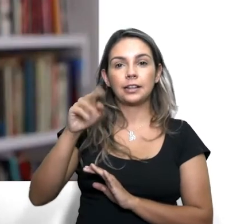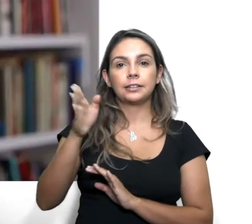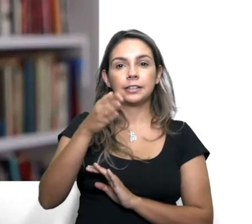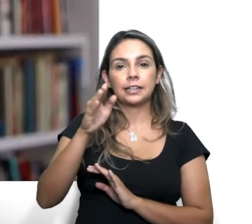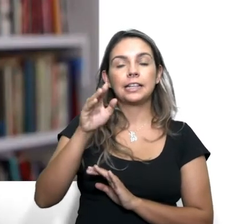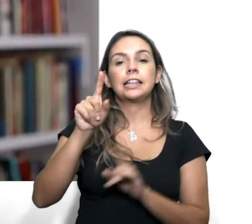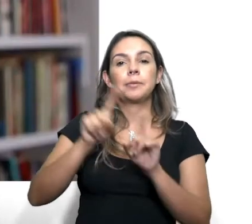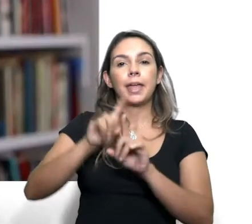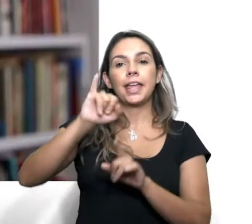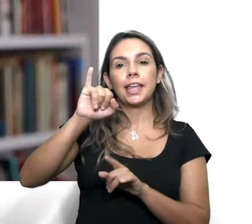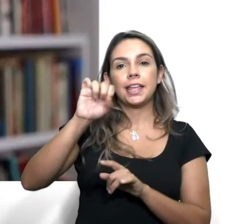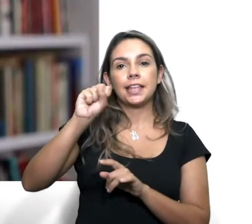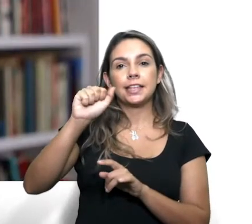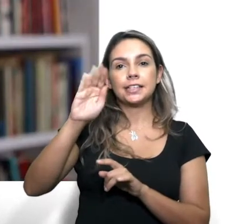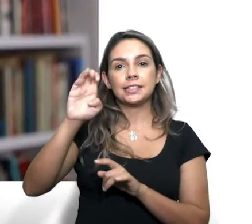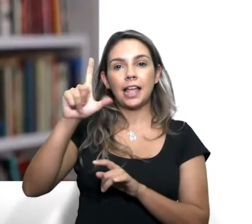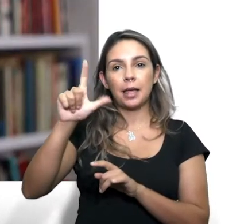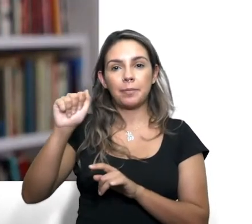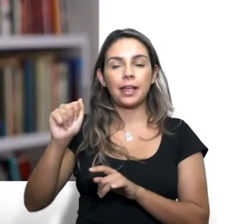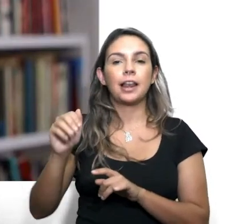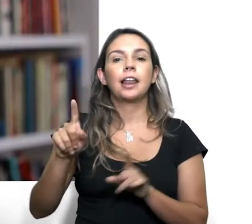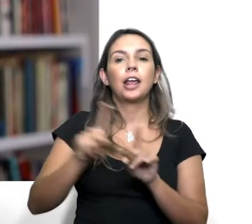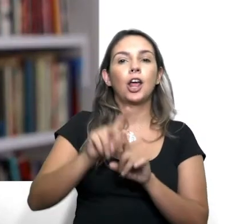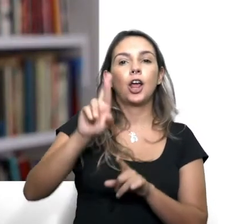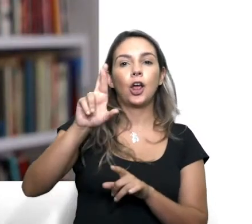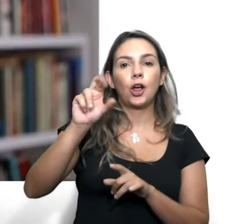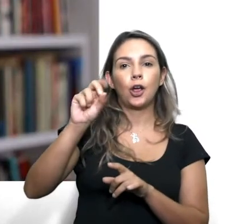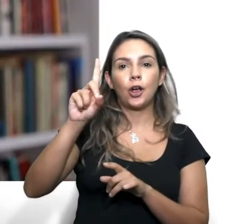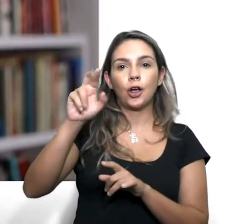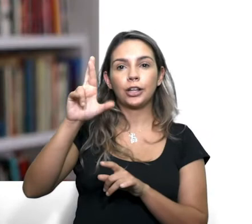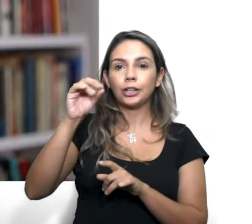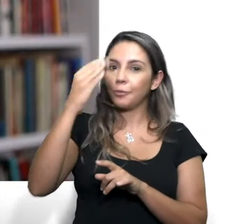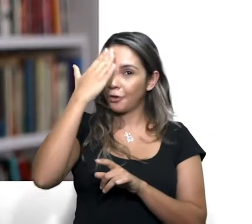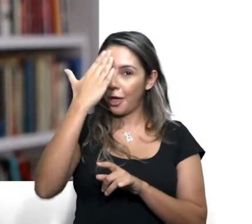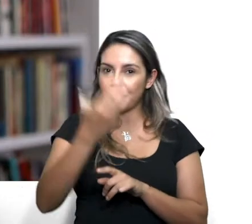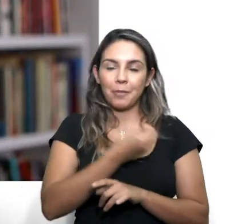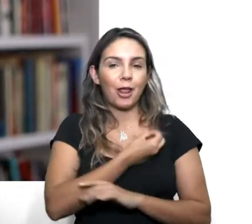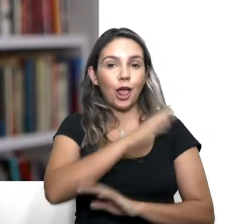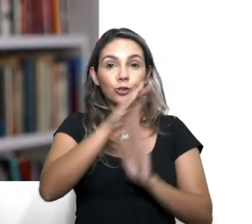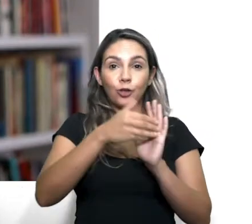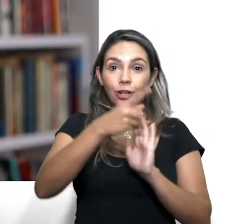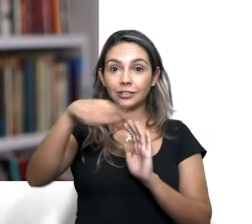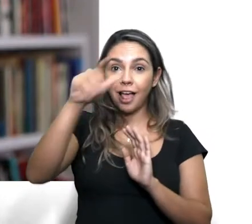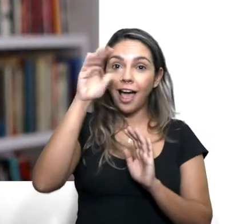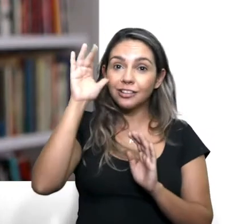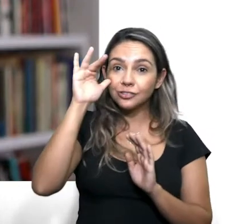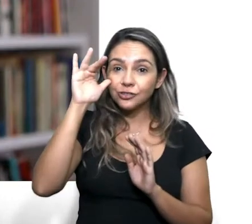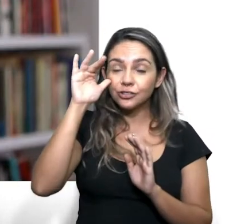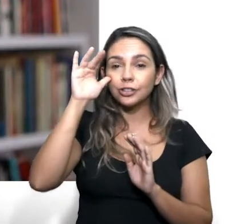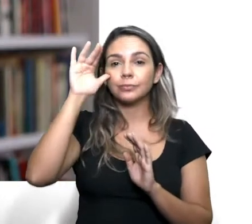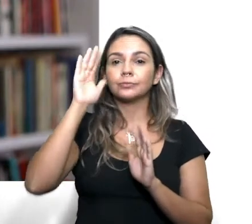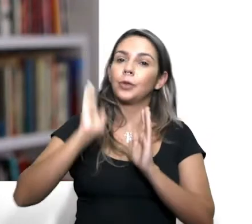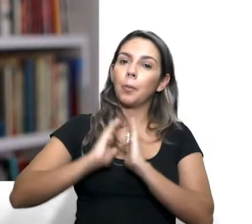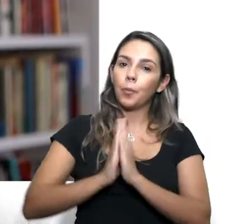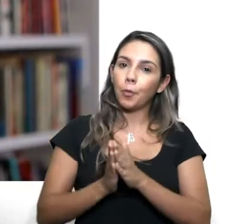Isabela Monteiro, Rodrigo Coelho, muito obrigado pela presença de todos. Por favor,